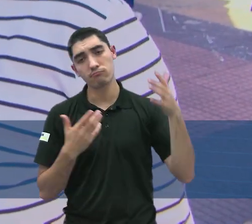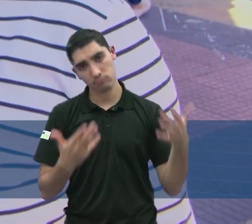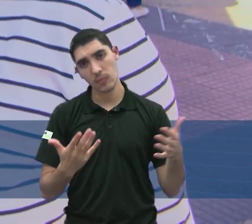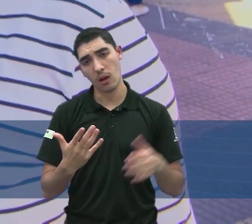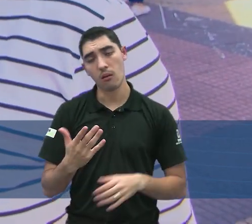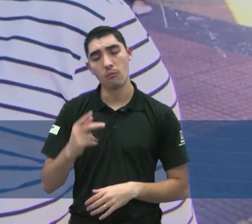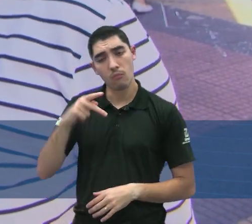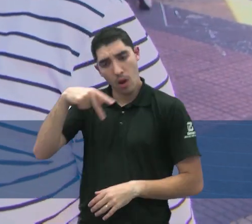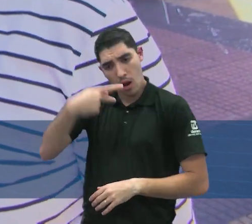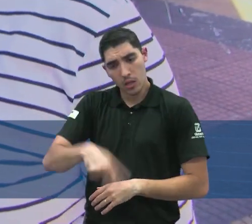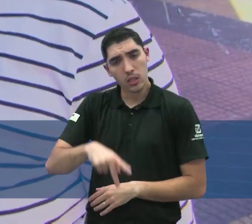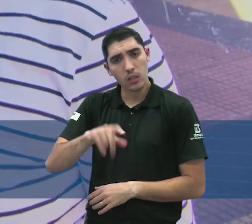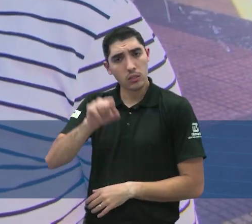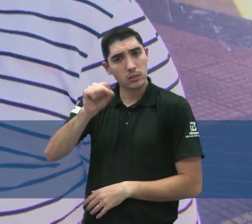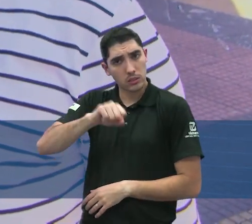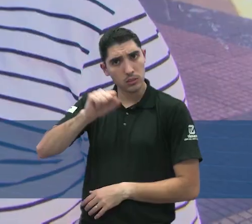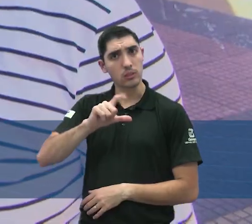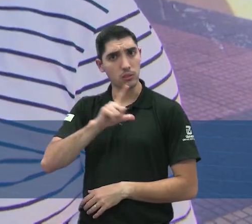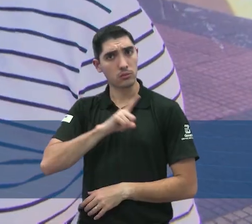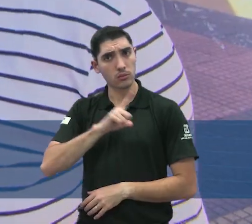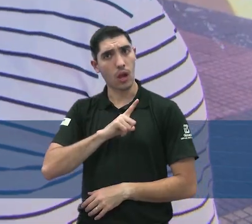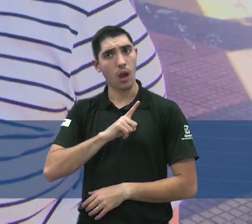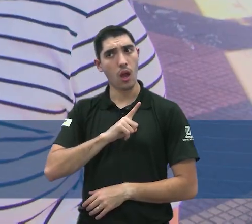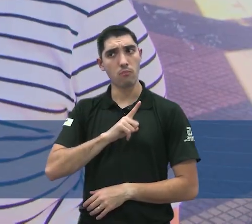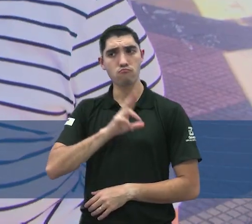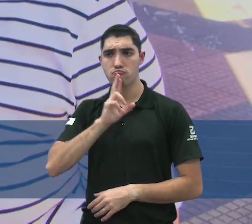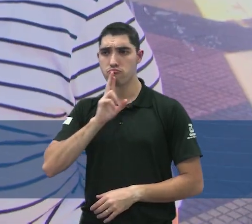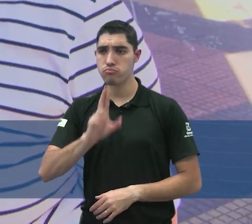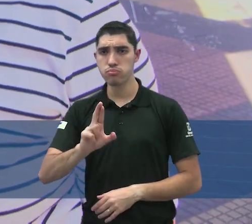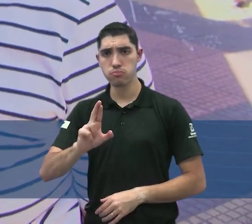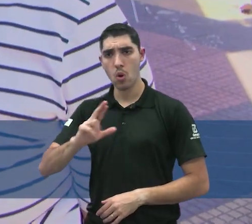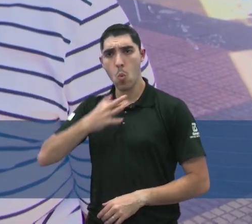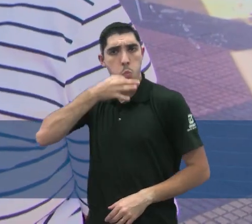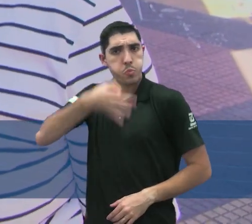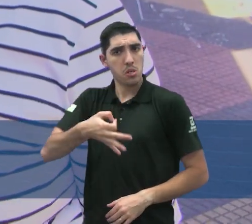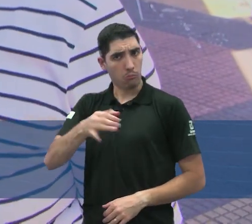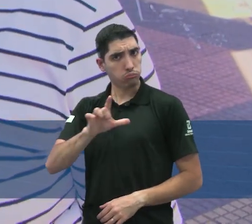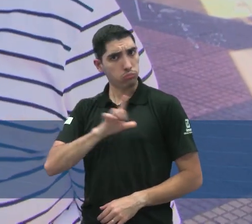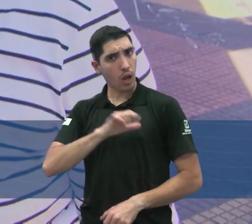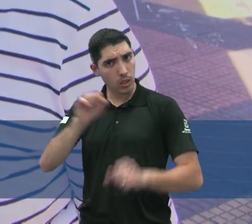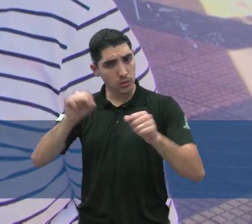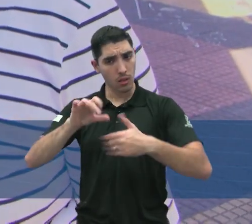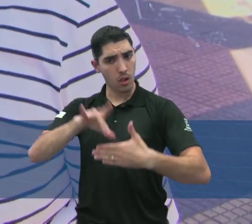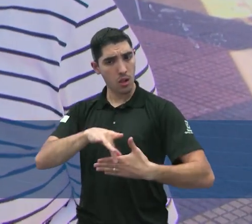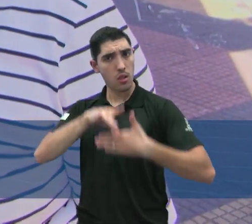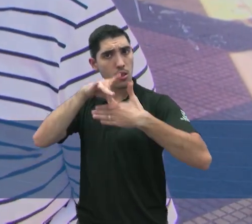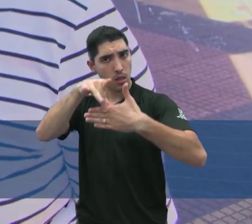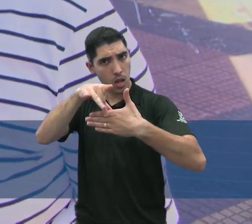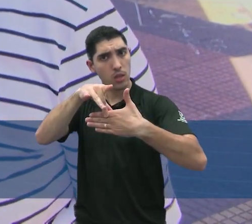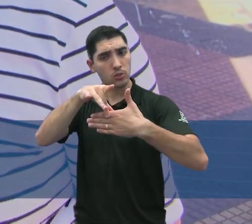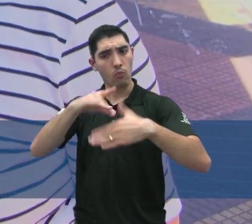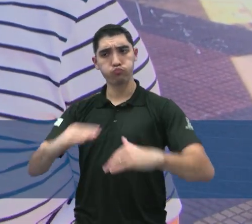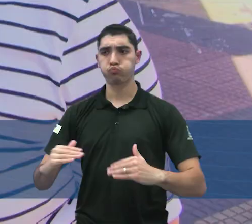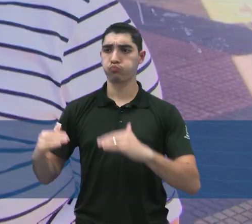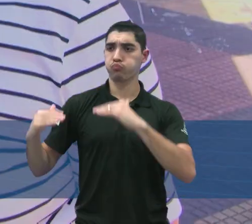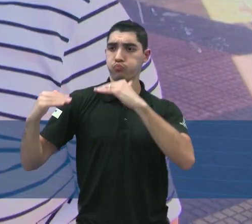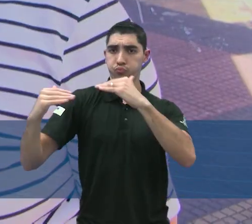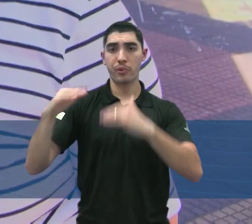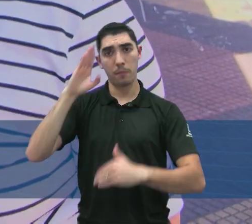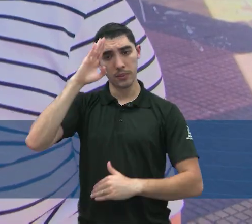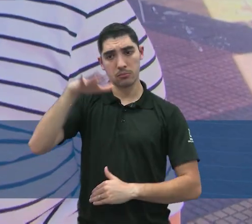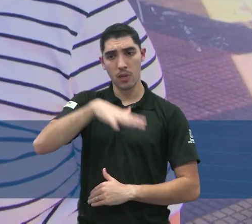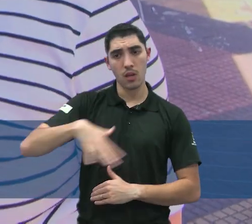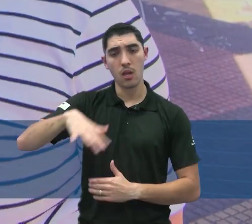sim muito peso nas decisões. O Brasil tem sim, tem uma liderança muito grande na